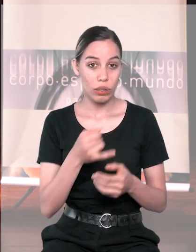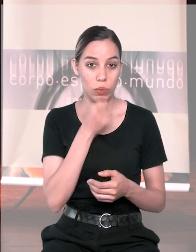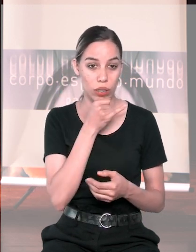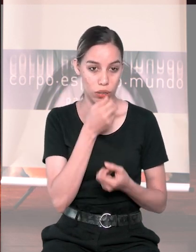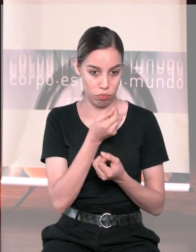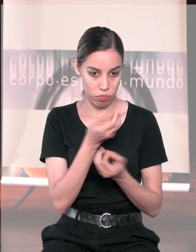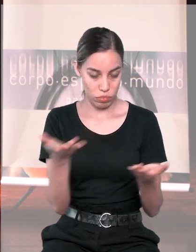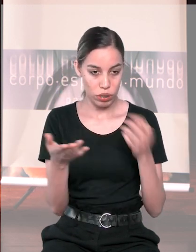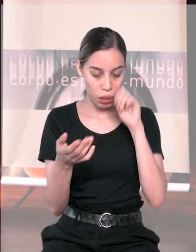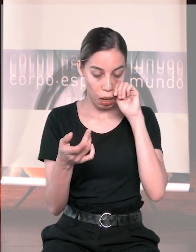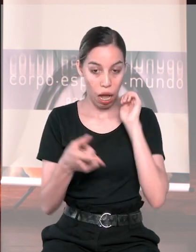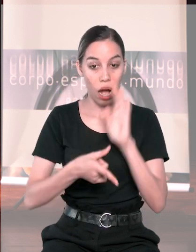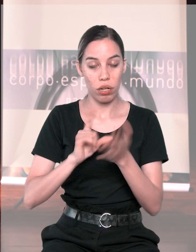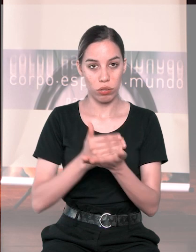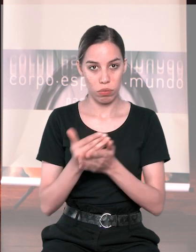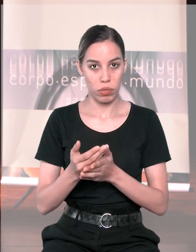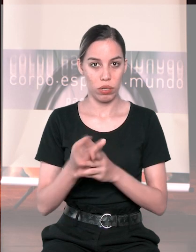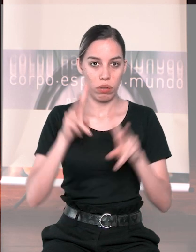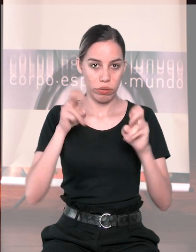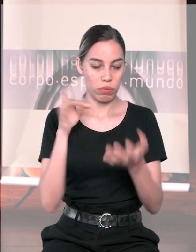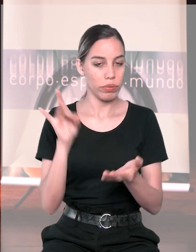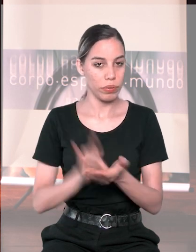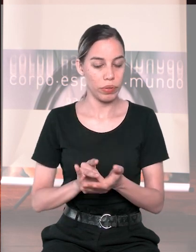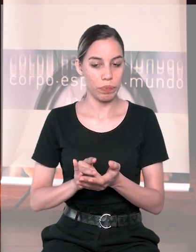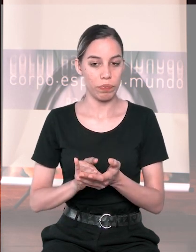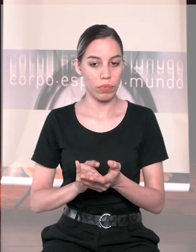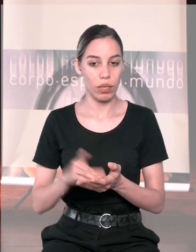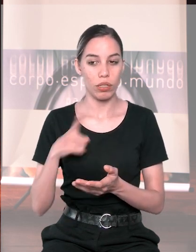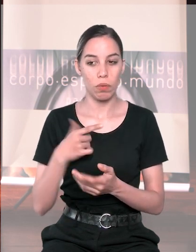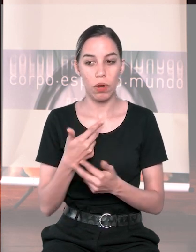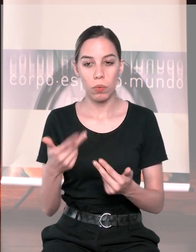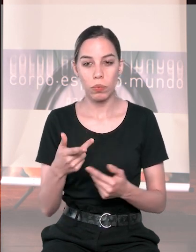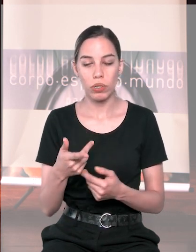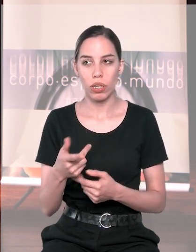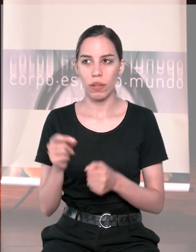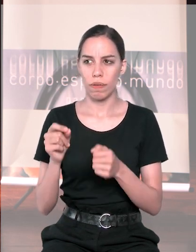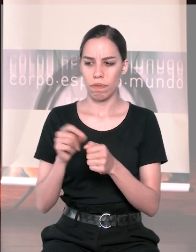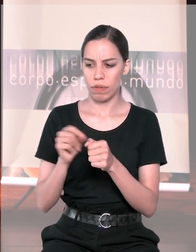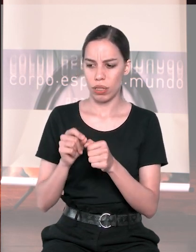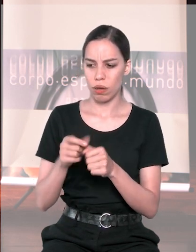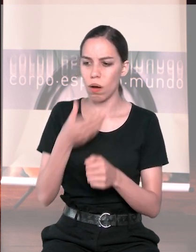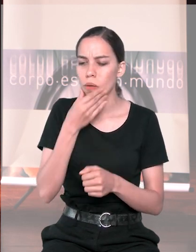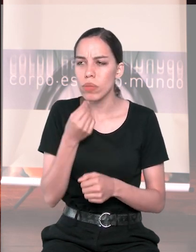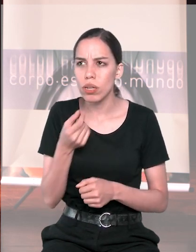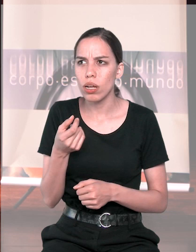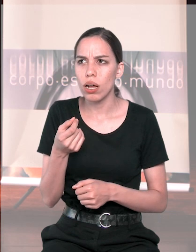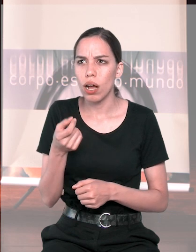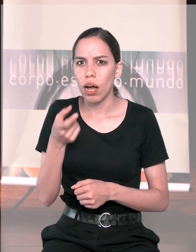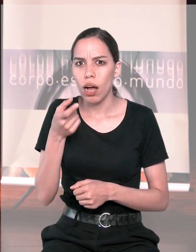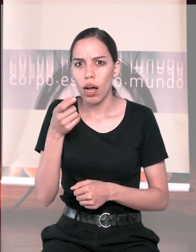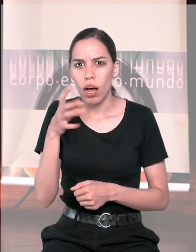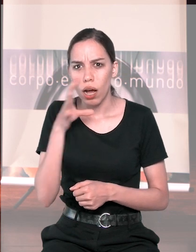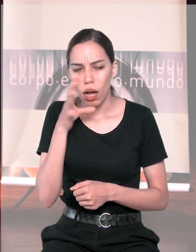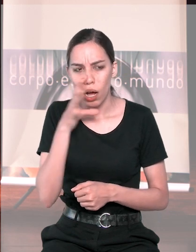para vocês, antes da gente entrar também no nosso assunto, mas uma coisa que fascinava o Valéry, quando ele falava assim: